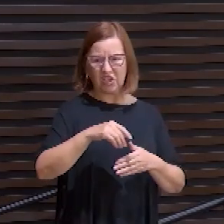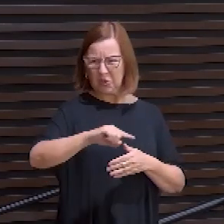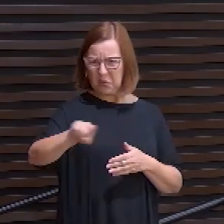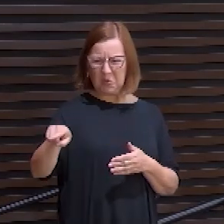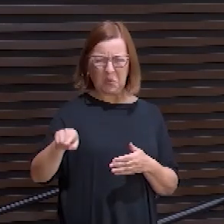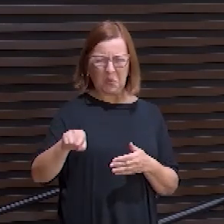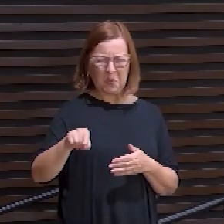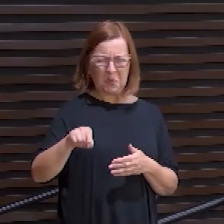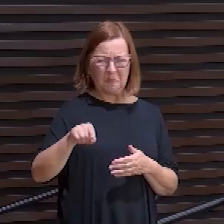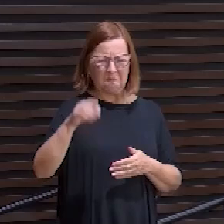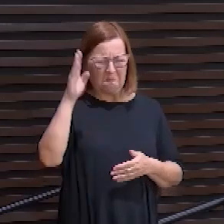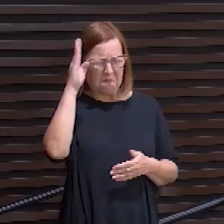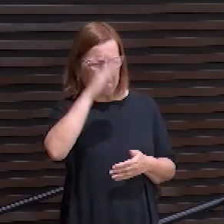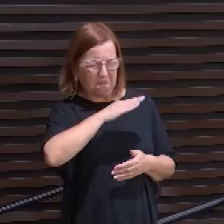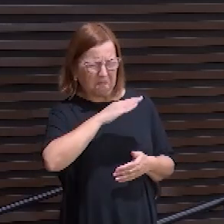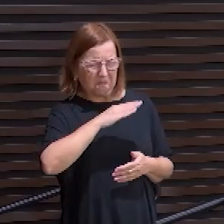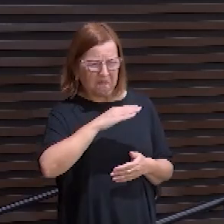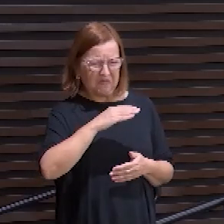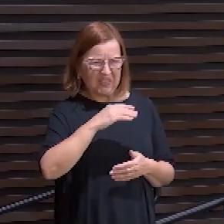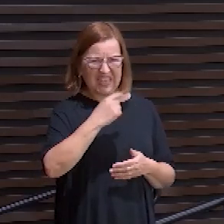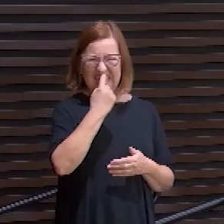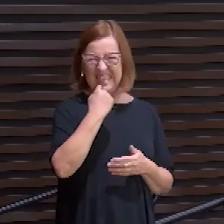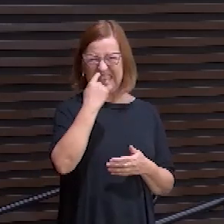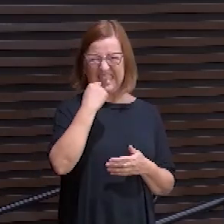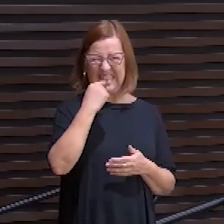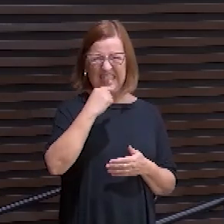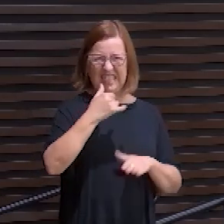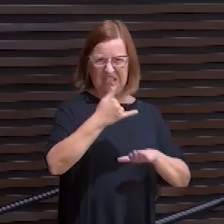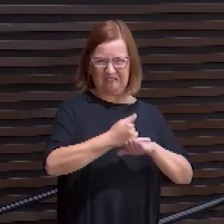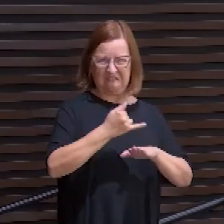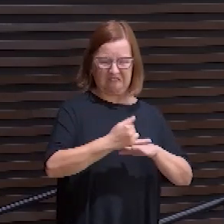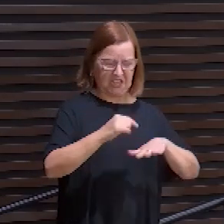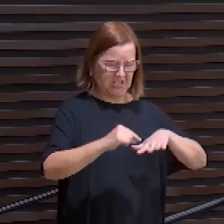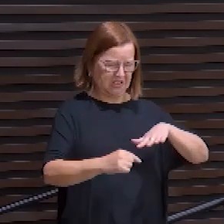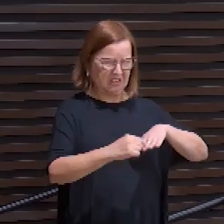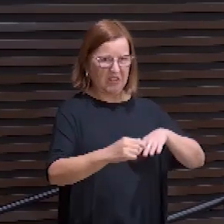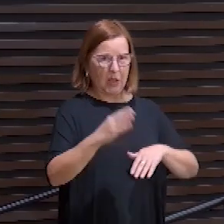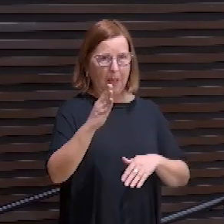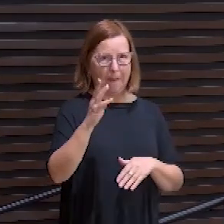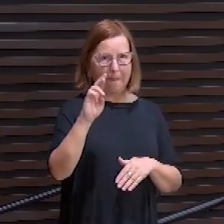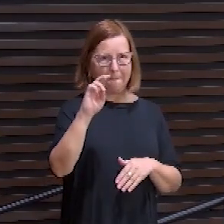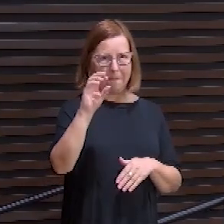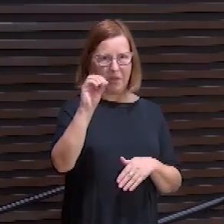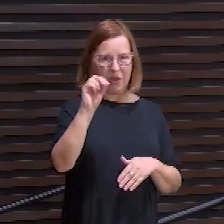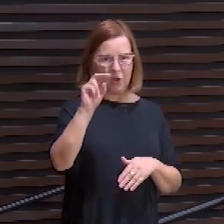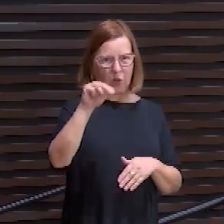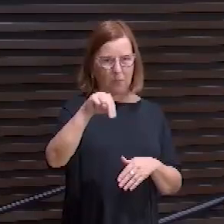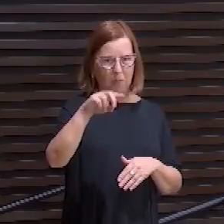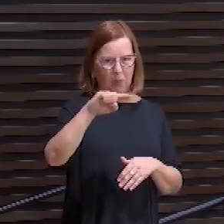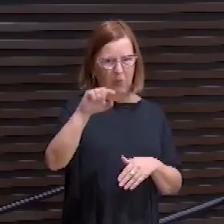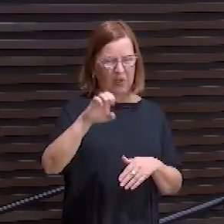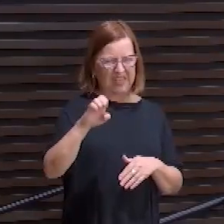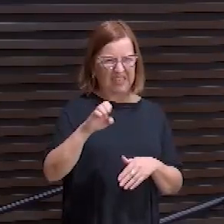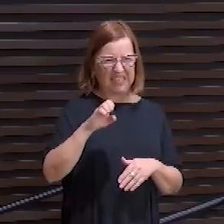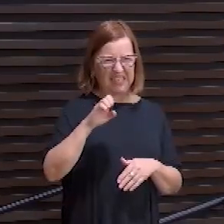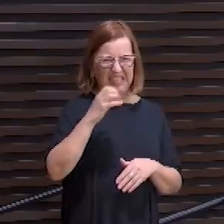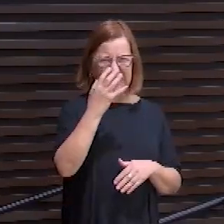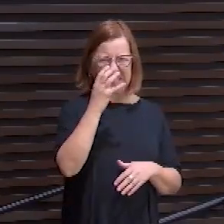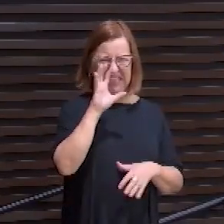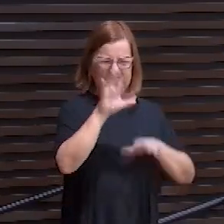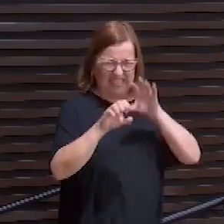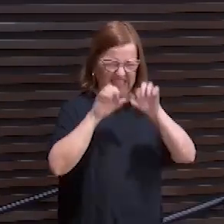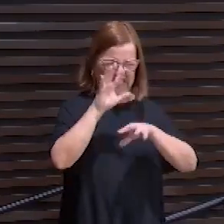muito terrível, cujos dentes eram de ferro, cujas unhas eram de bronze, que devorava, fazia em pedaços e pisava aos pés